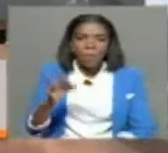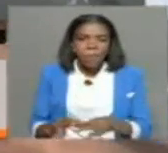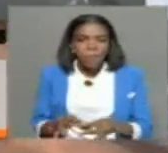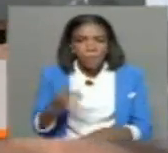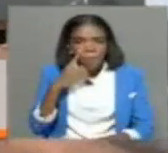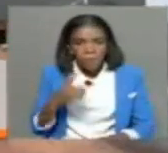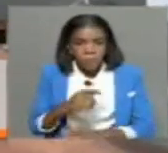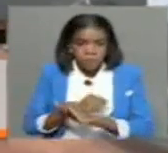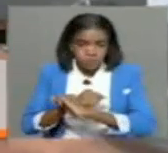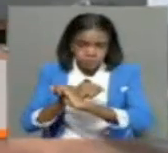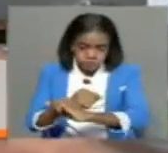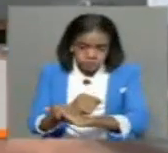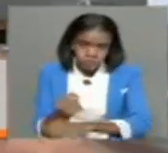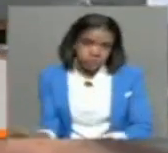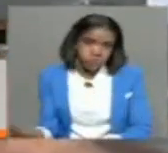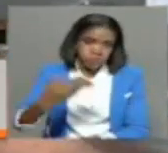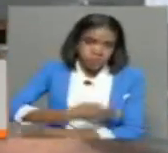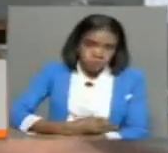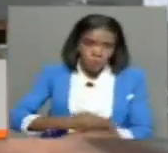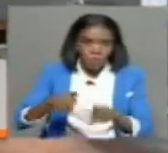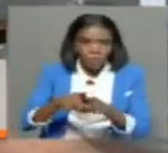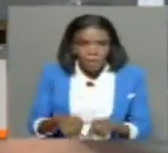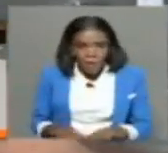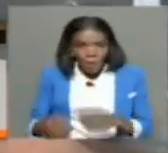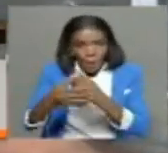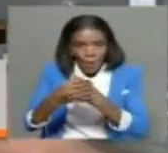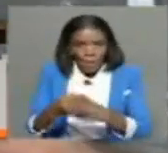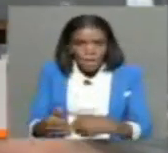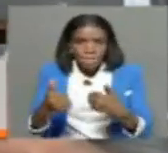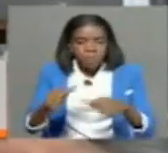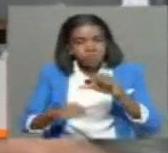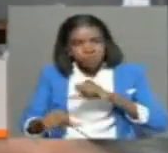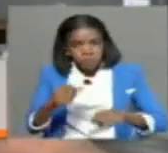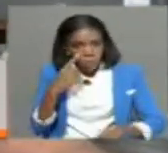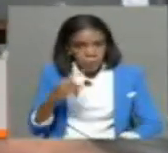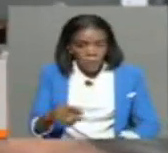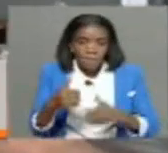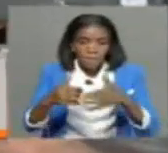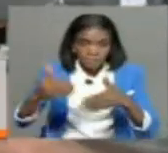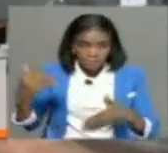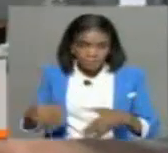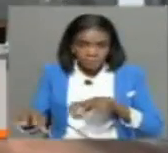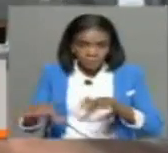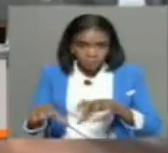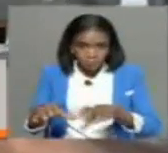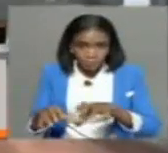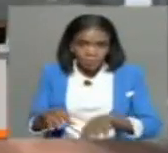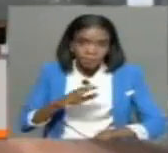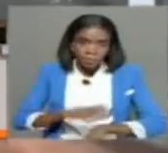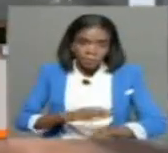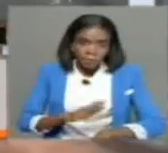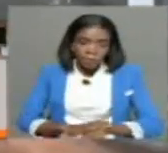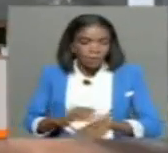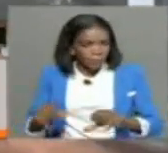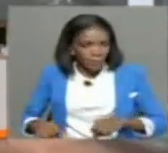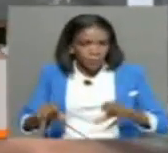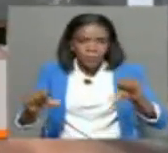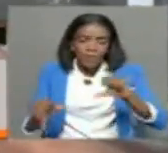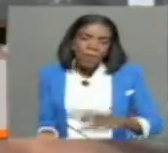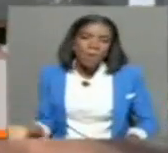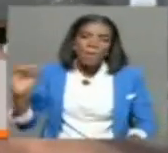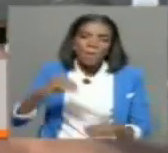da manutenção desses equipamentos. É preciso que as revisões sejam feitas atempadamente para que o seu tempo de vida útil se